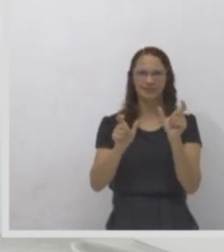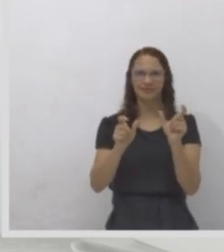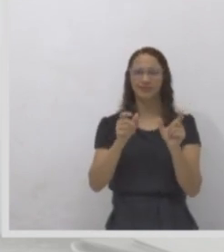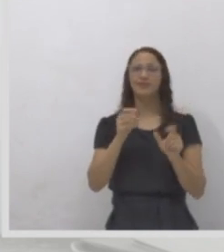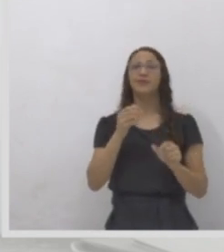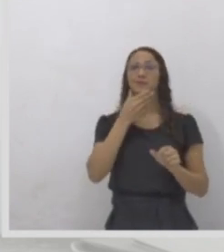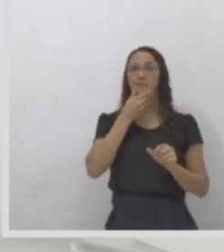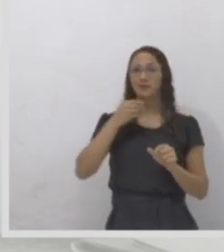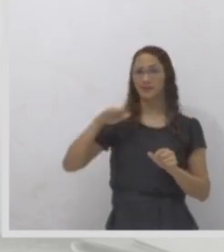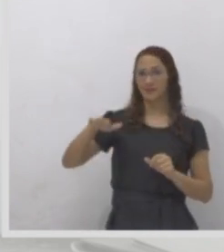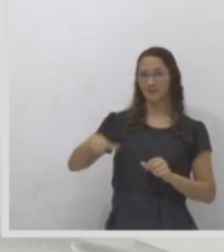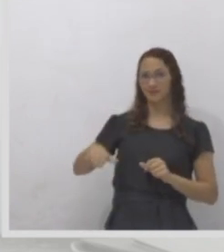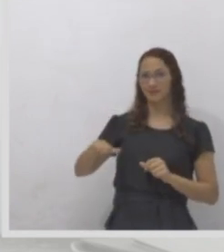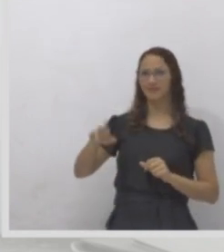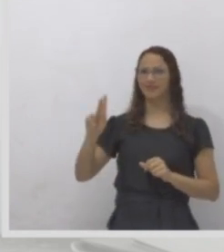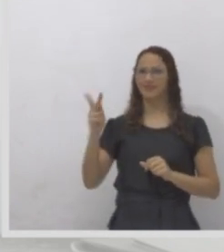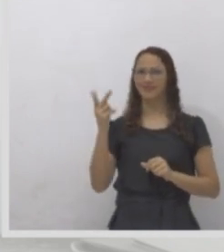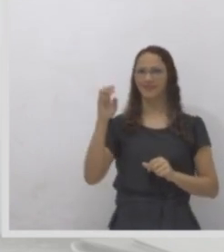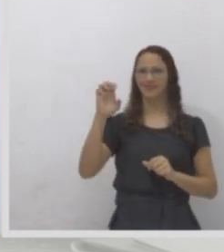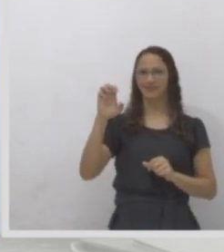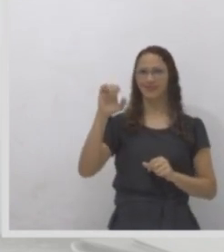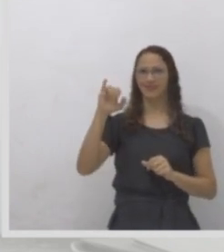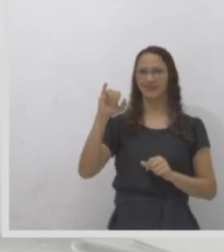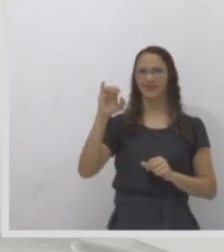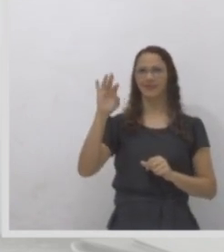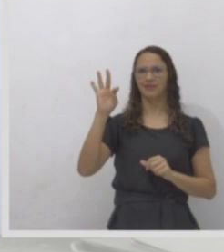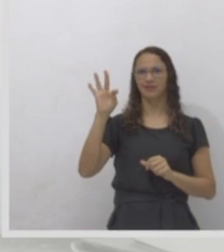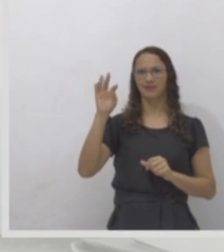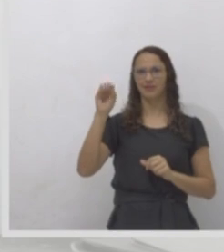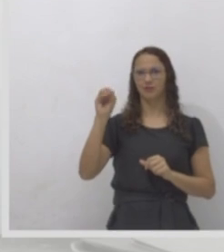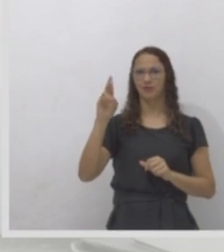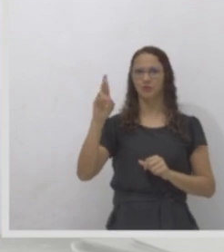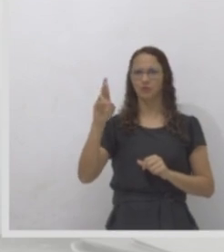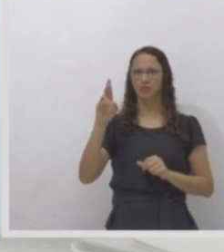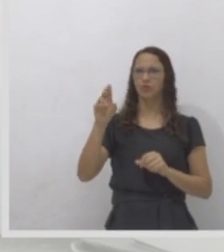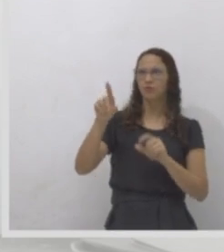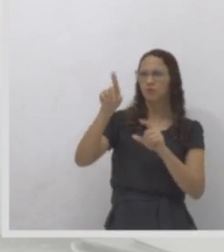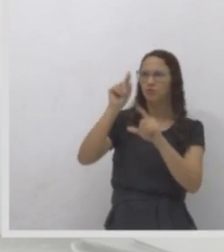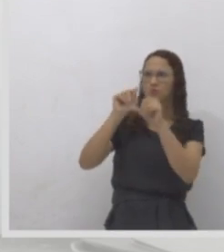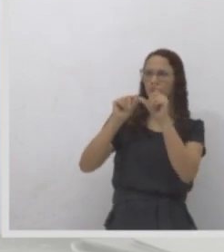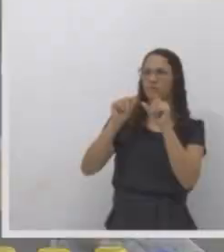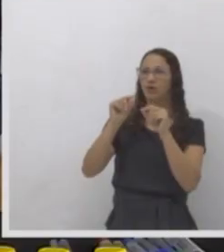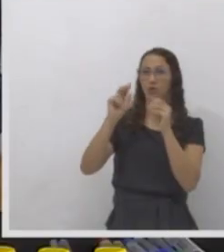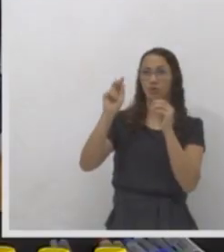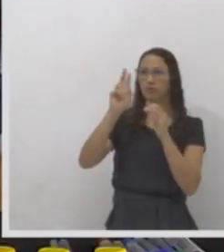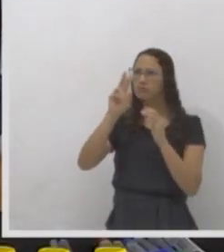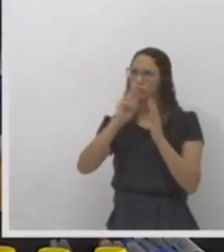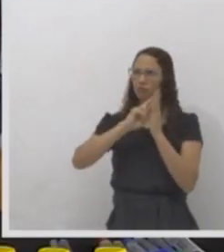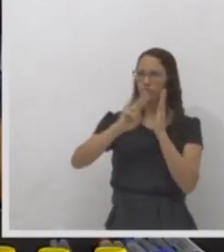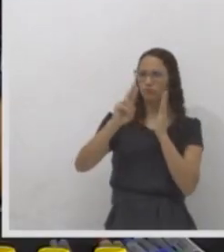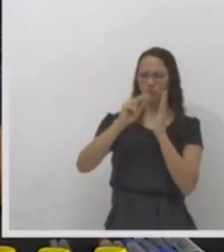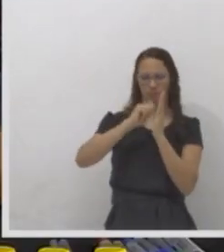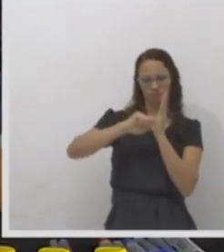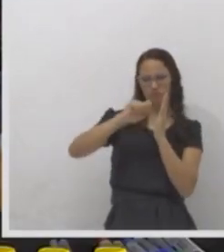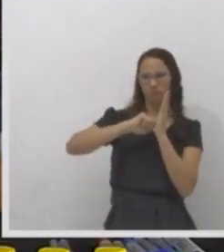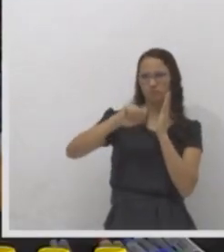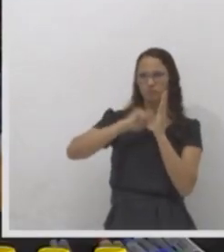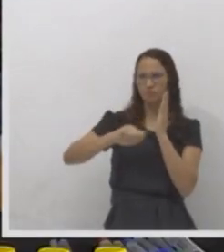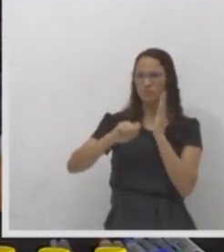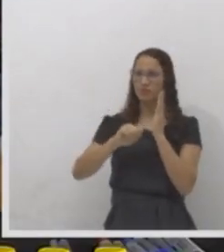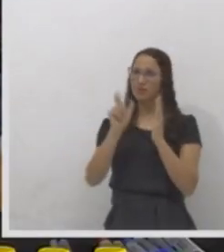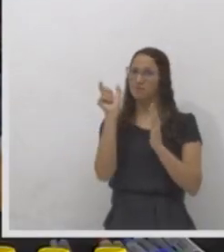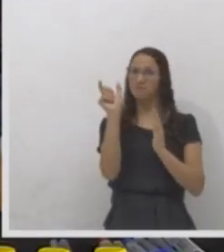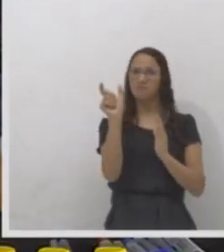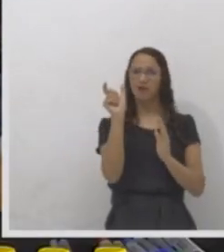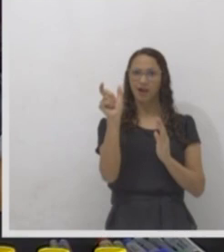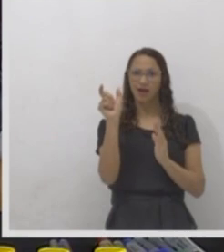né? E vai anotando. Uma dessas palavras é a palavra brinquedo, certo? E é isso que nós vamos